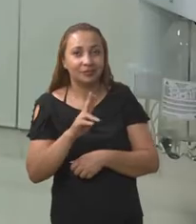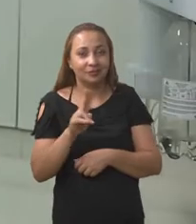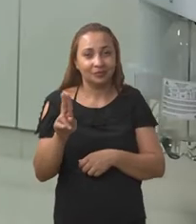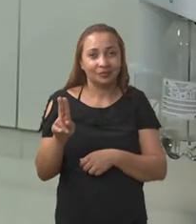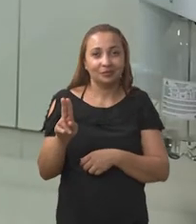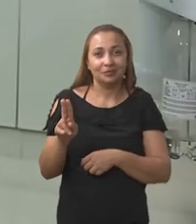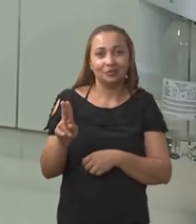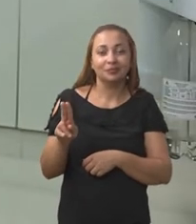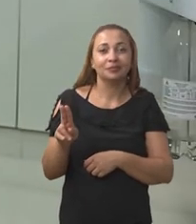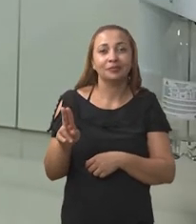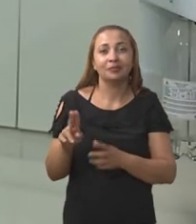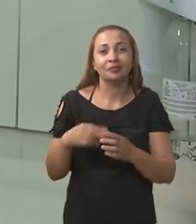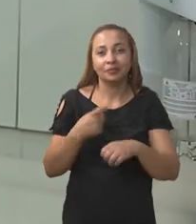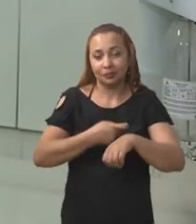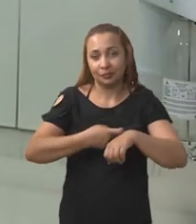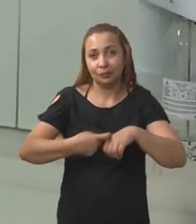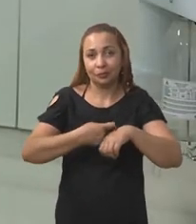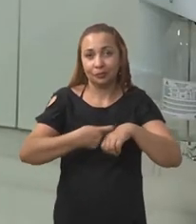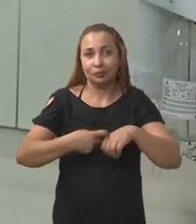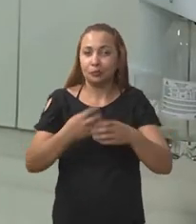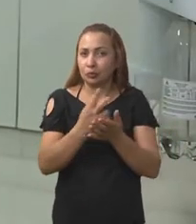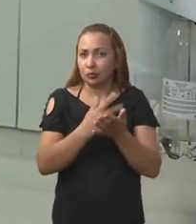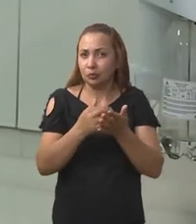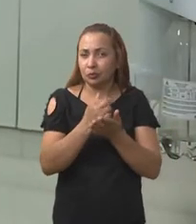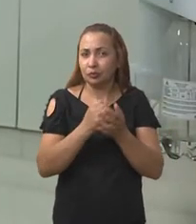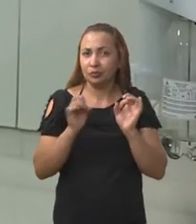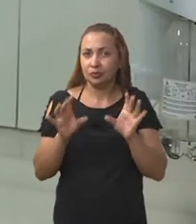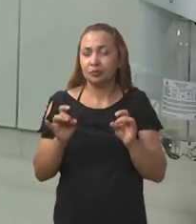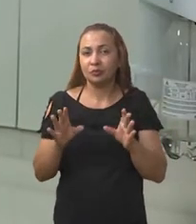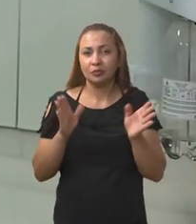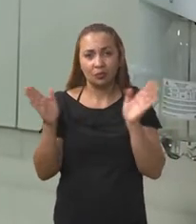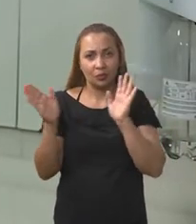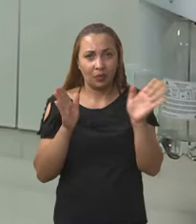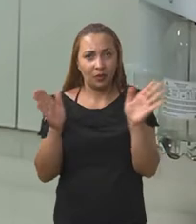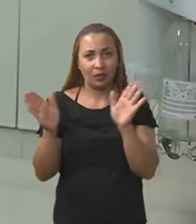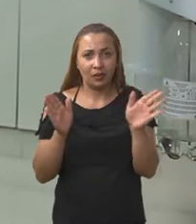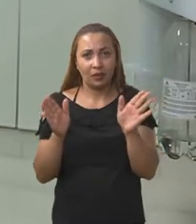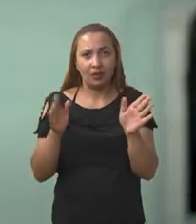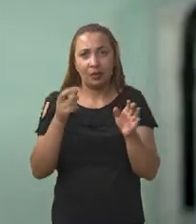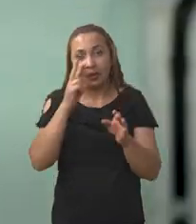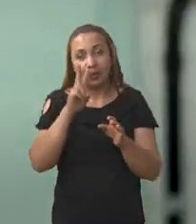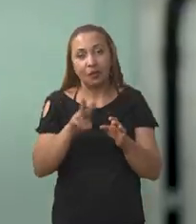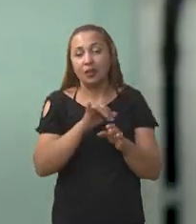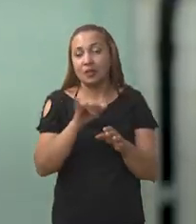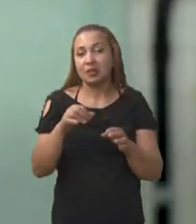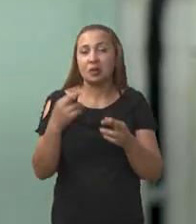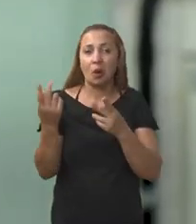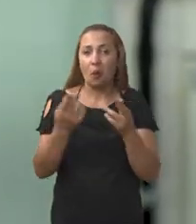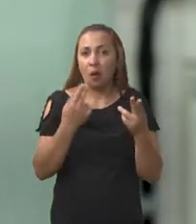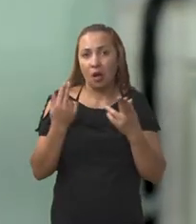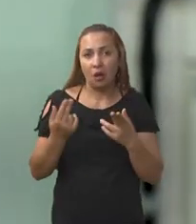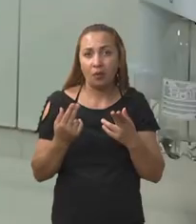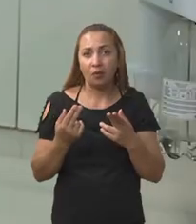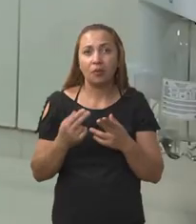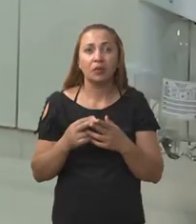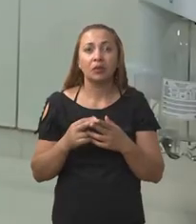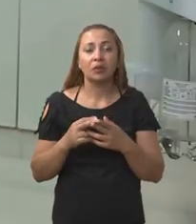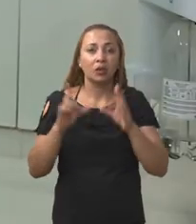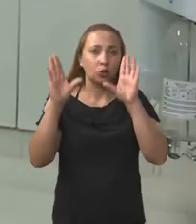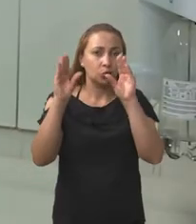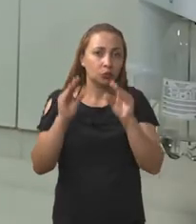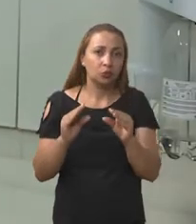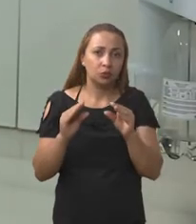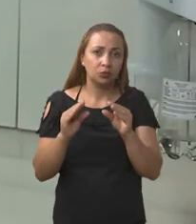o raspador de um desenho comercial então a gente eu vou comprar os dois para ver se eles teriam mesmo efetividade